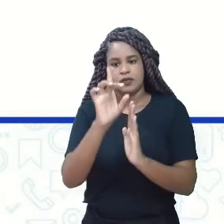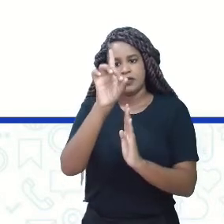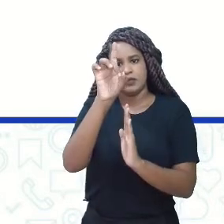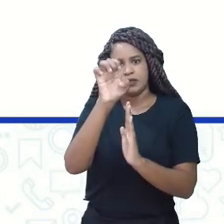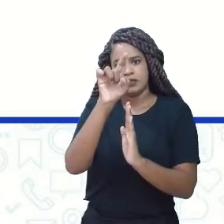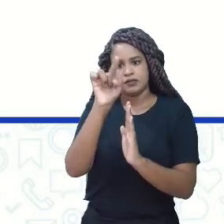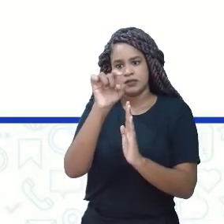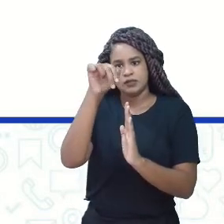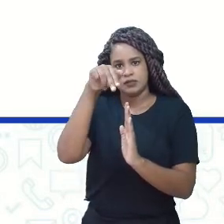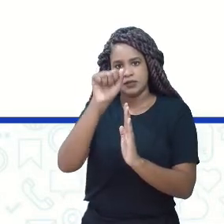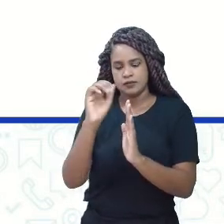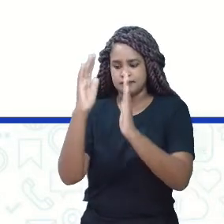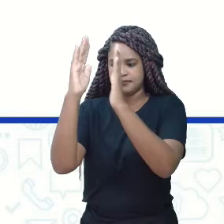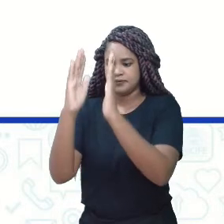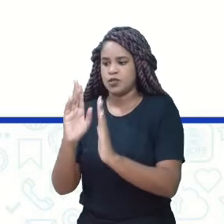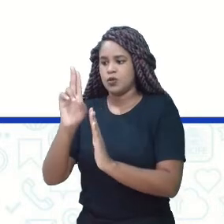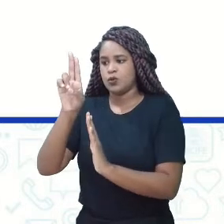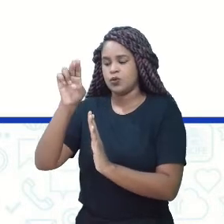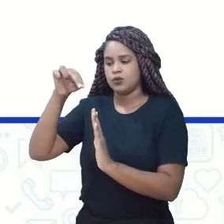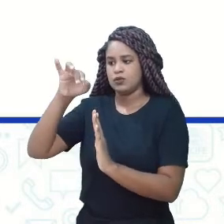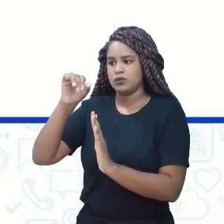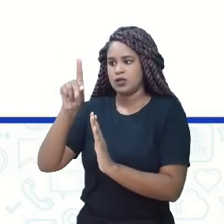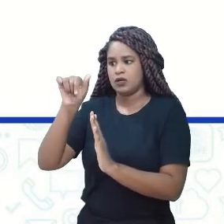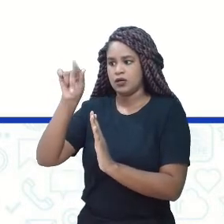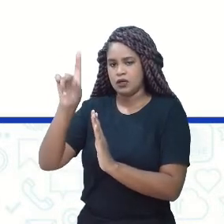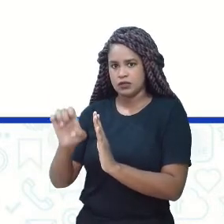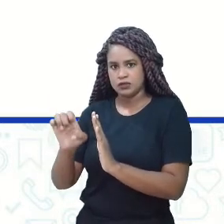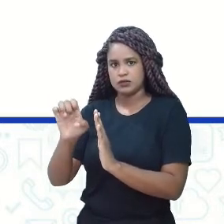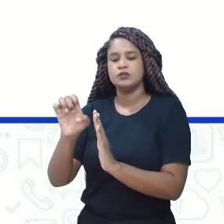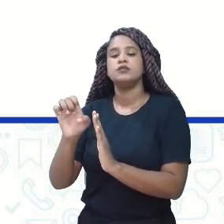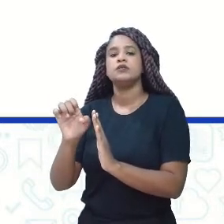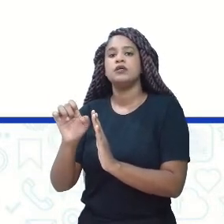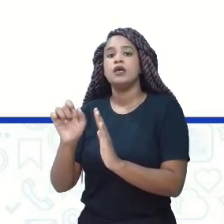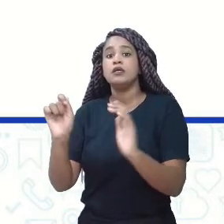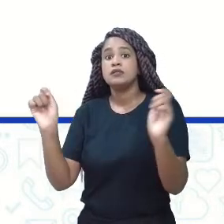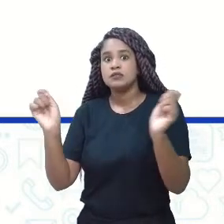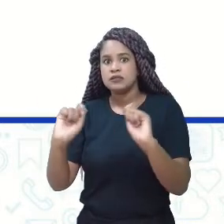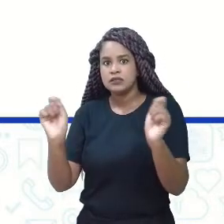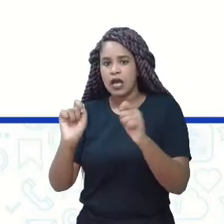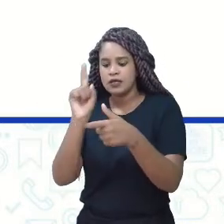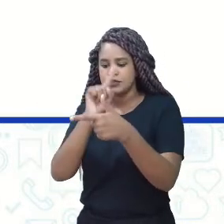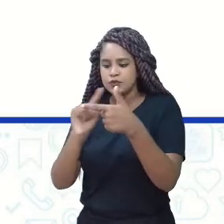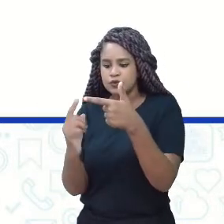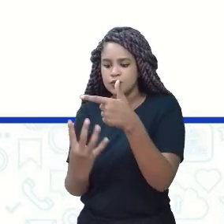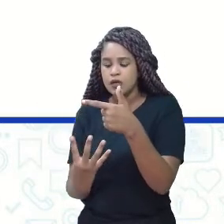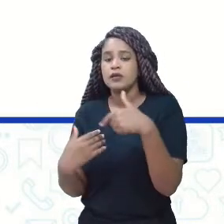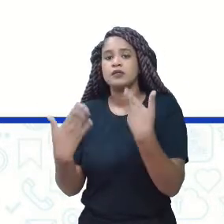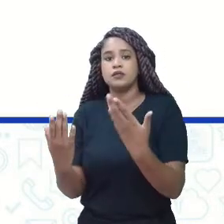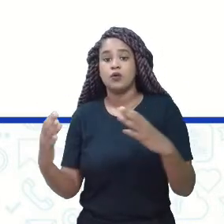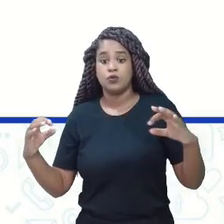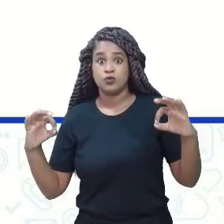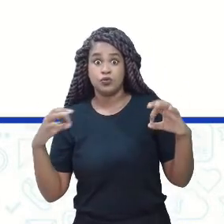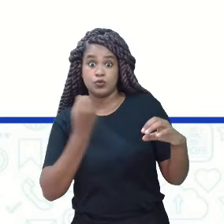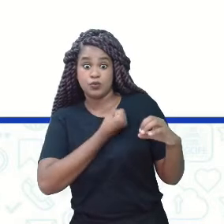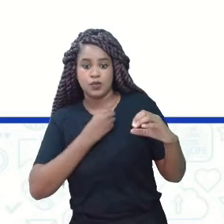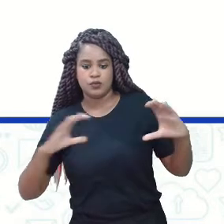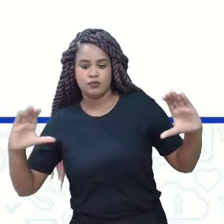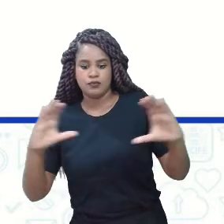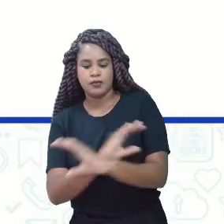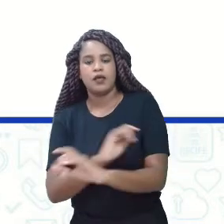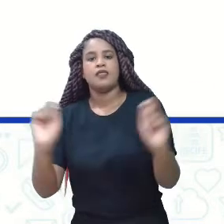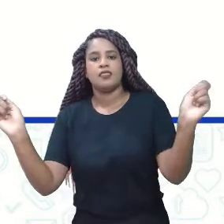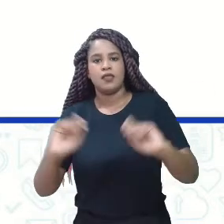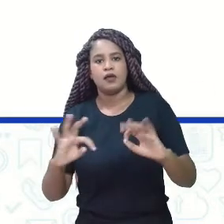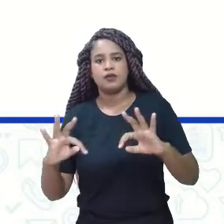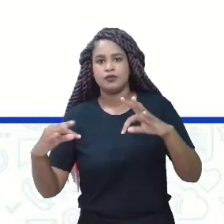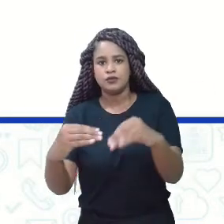unidades de um número natural formam um número divisível por 4, então o número todo também é divisível por 4. Então, a